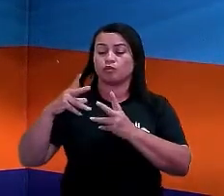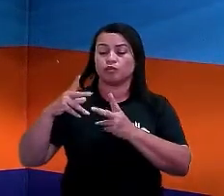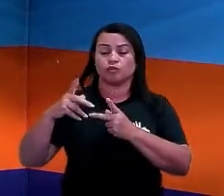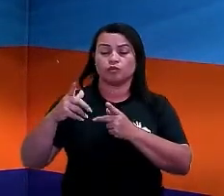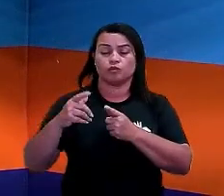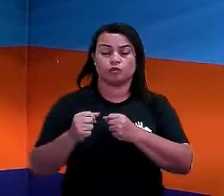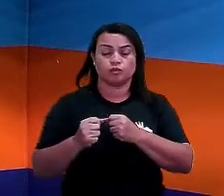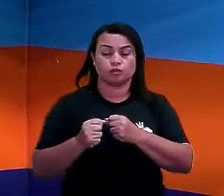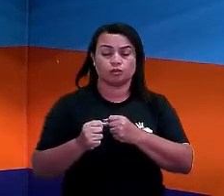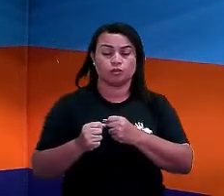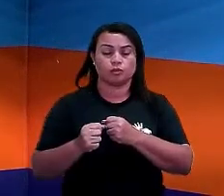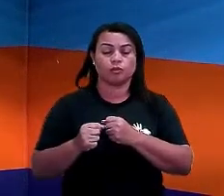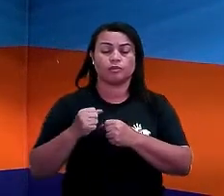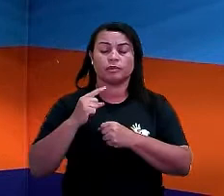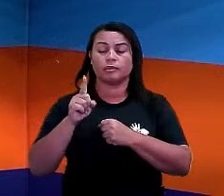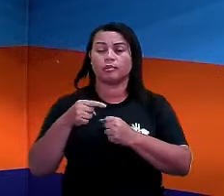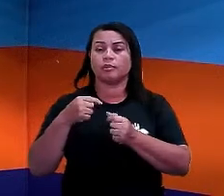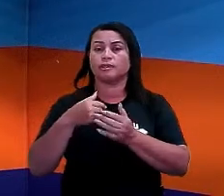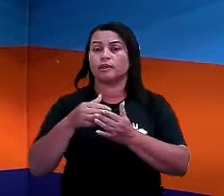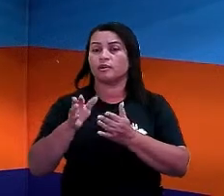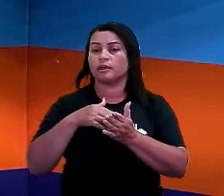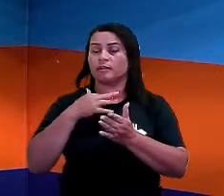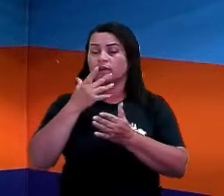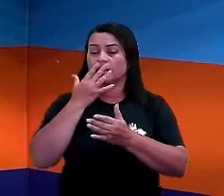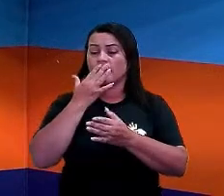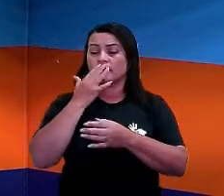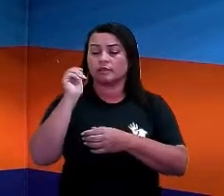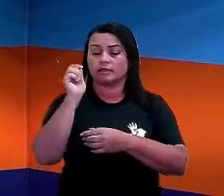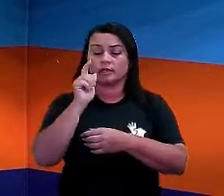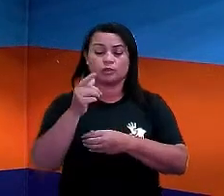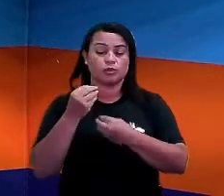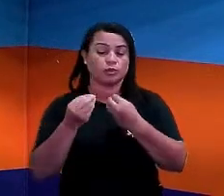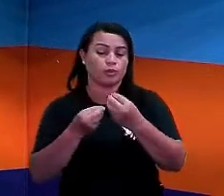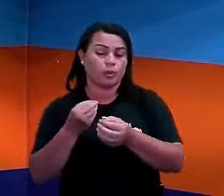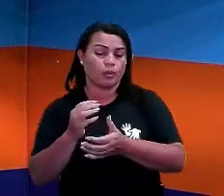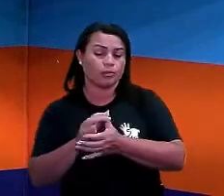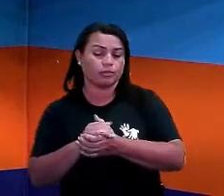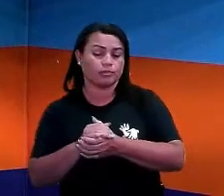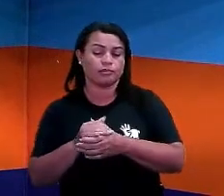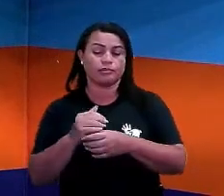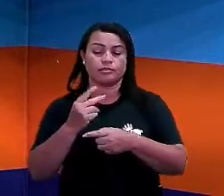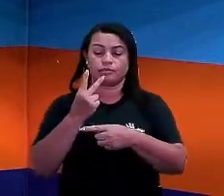de partes e a quantidade que está pintada de azul. E como é que fica?